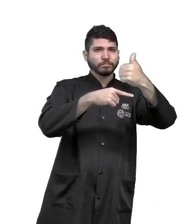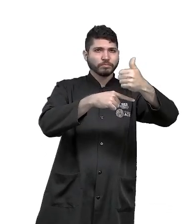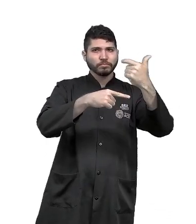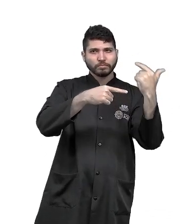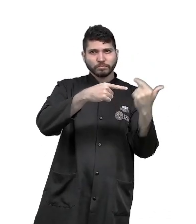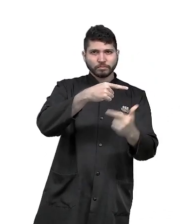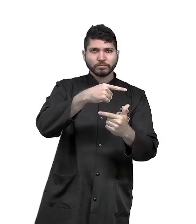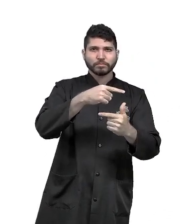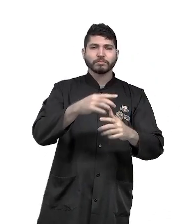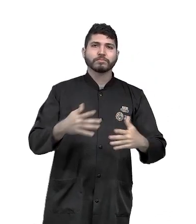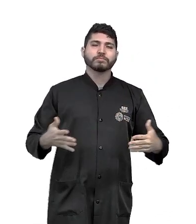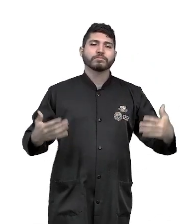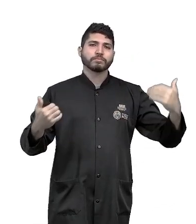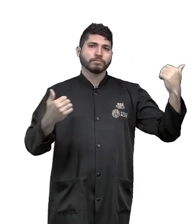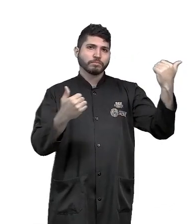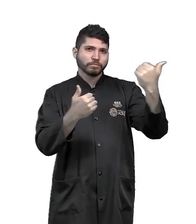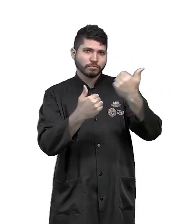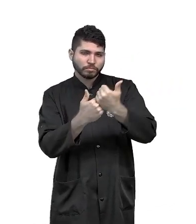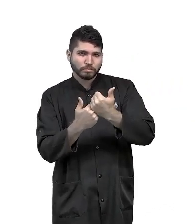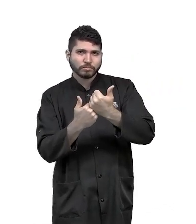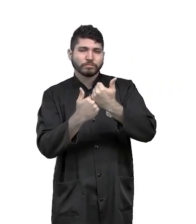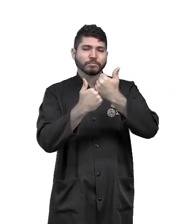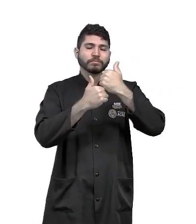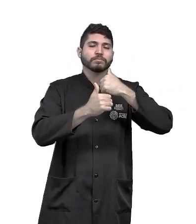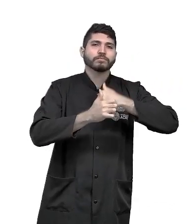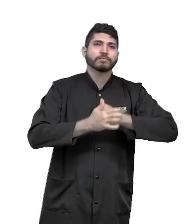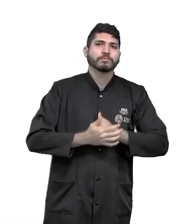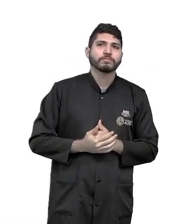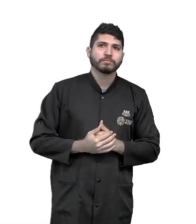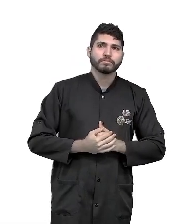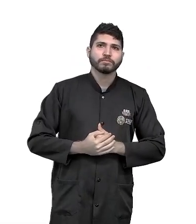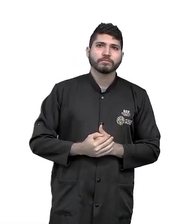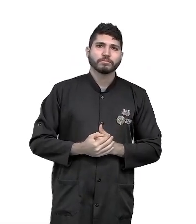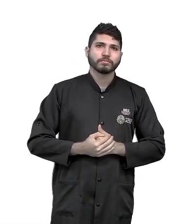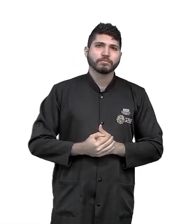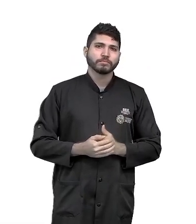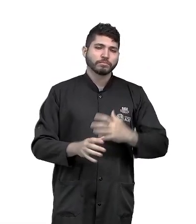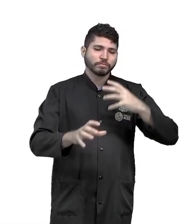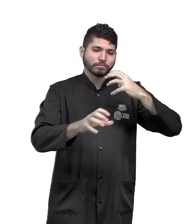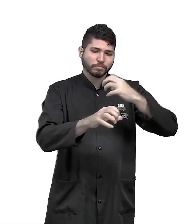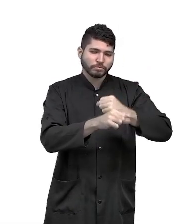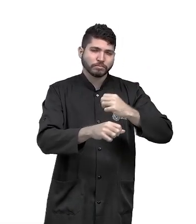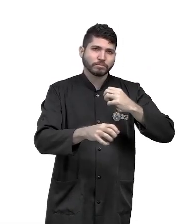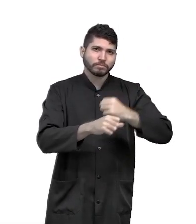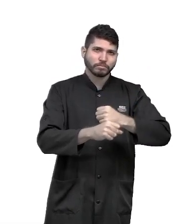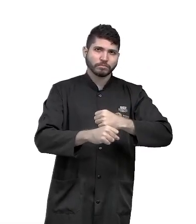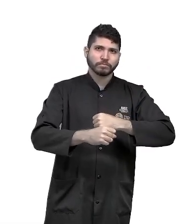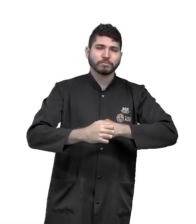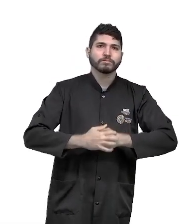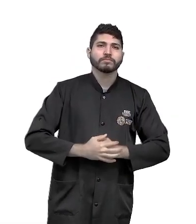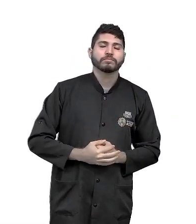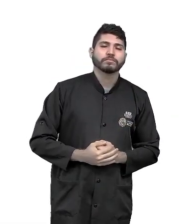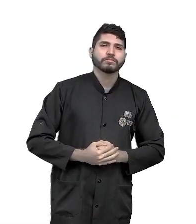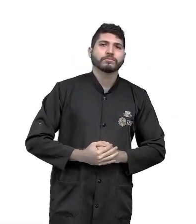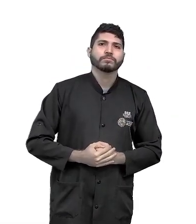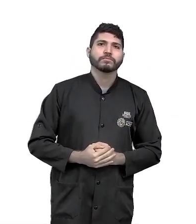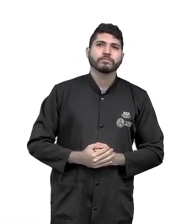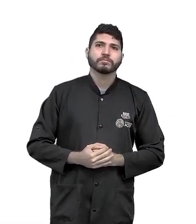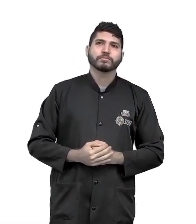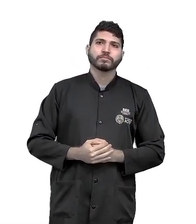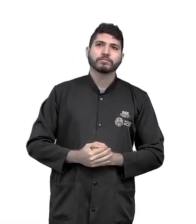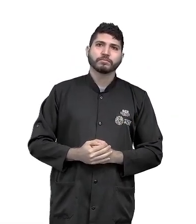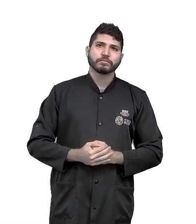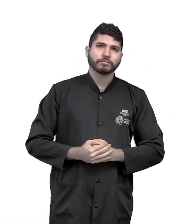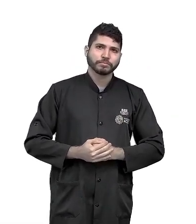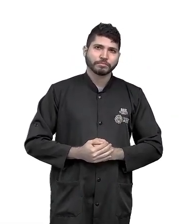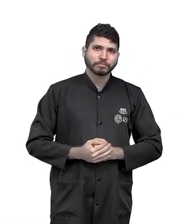só substituir e ser feliz aqui no cálculo, não é isso? Vamos lá, vamos ser felizes, né?